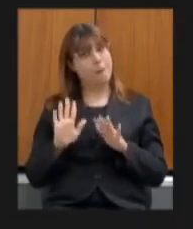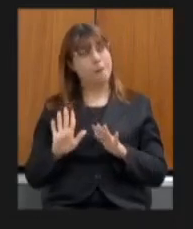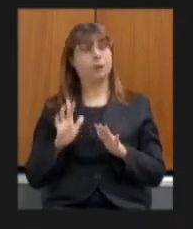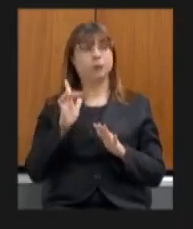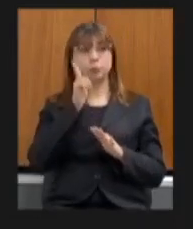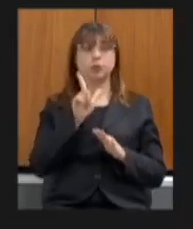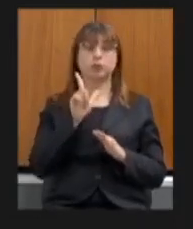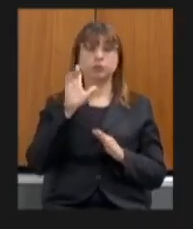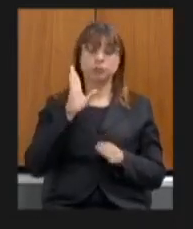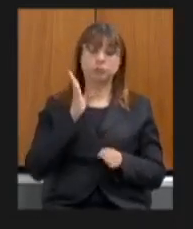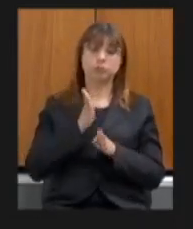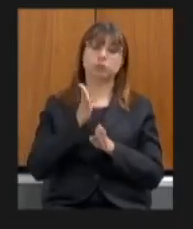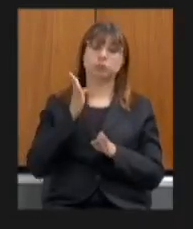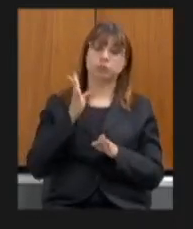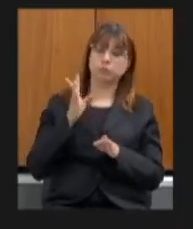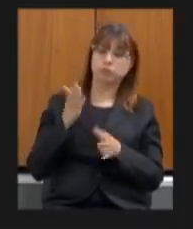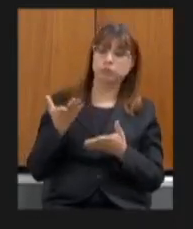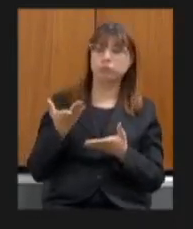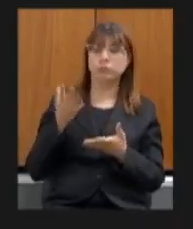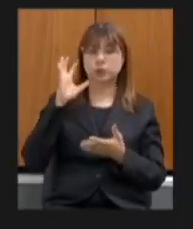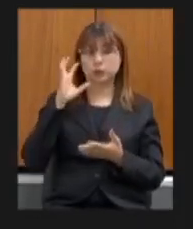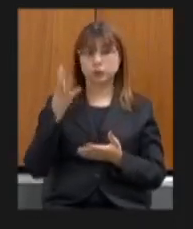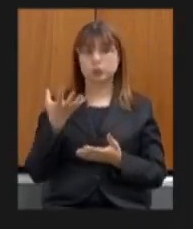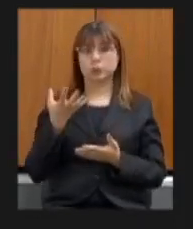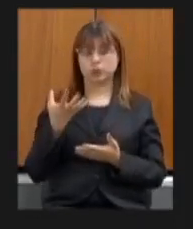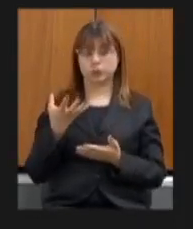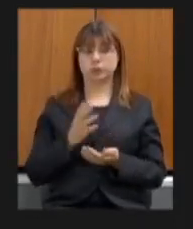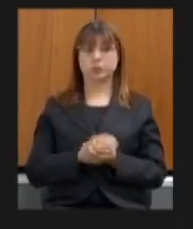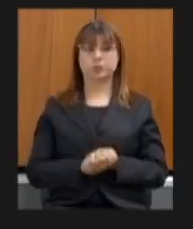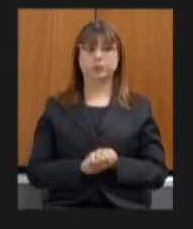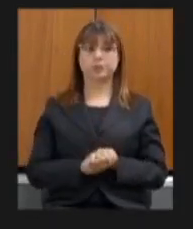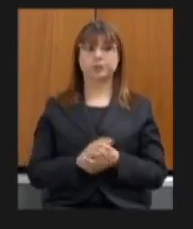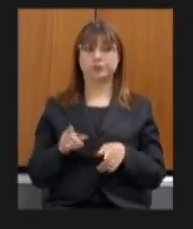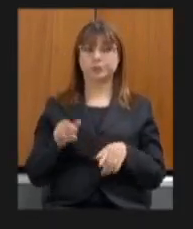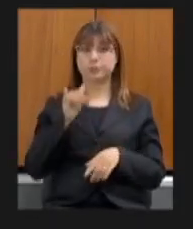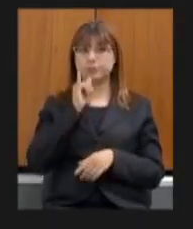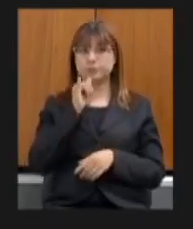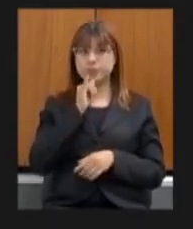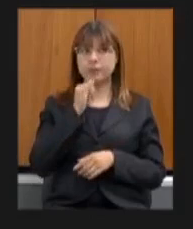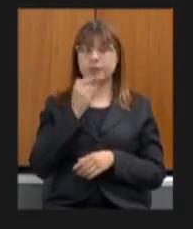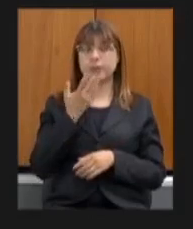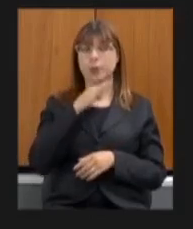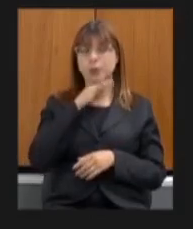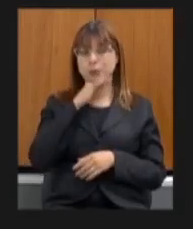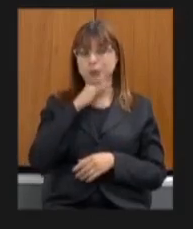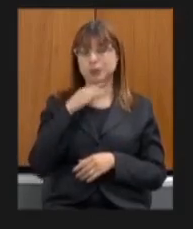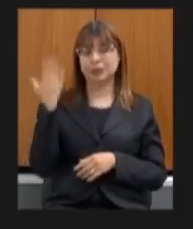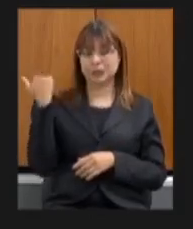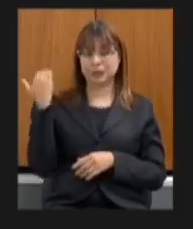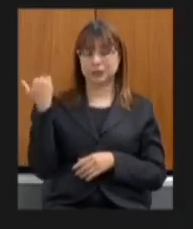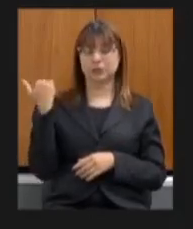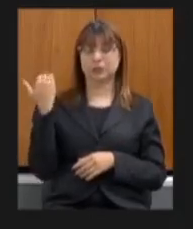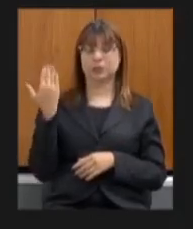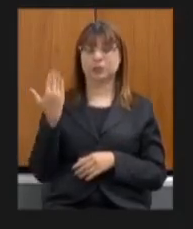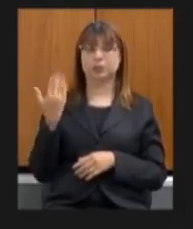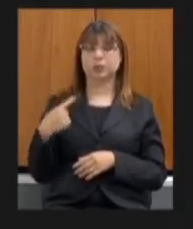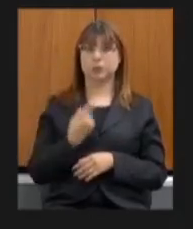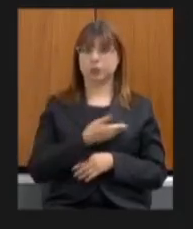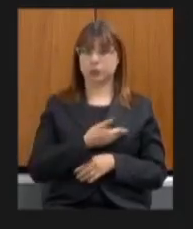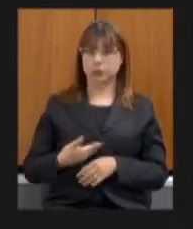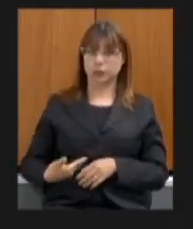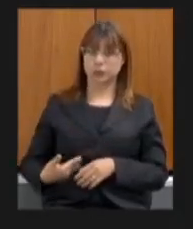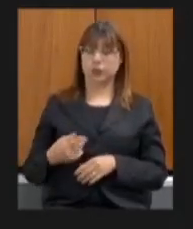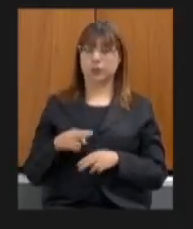para que o Estado caminhe. Que nós tivemos um exemplo muito negativo para Minas quando governamos, não pelo